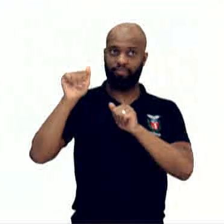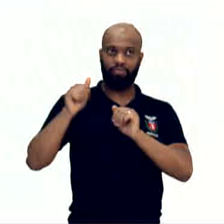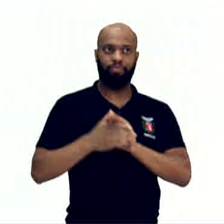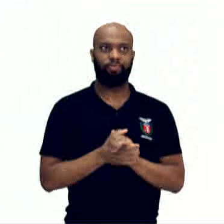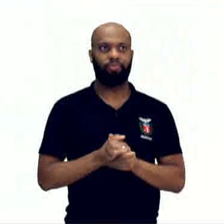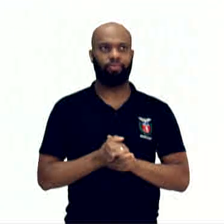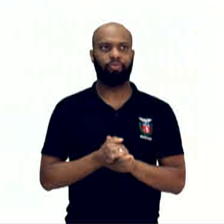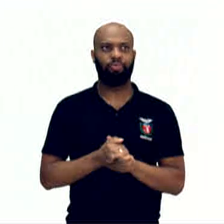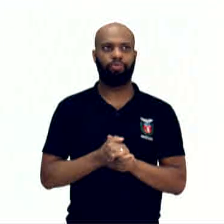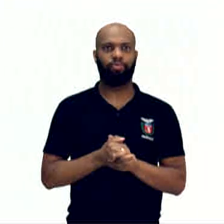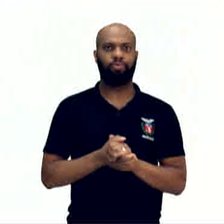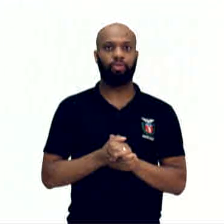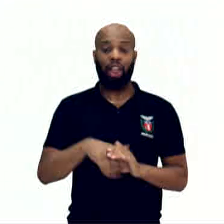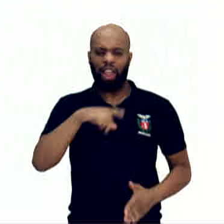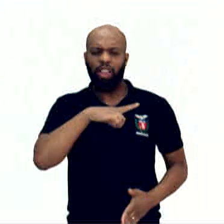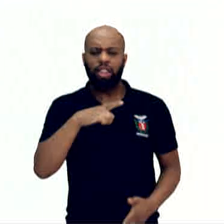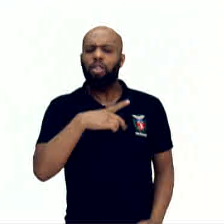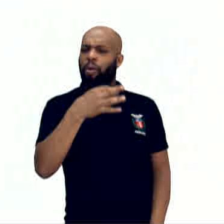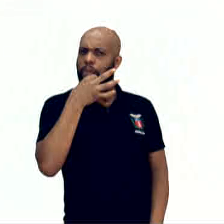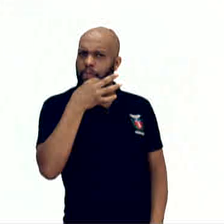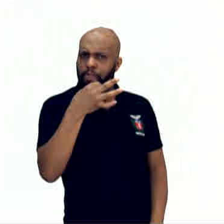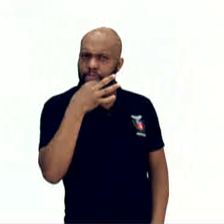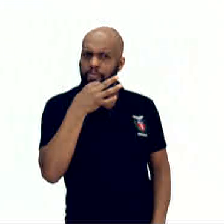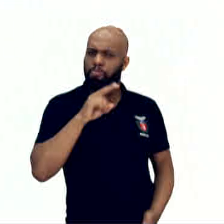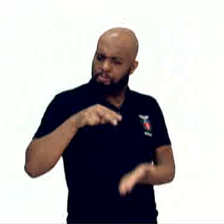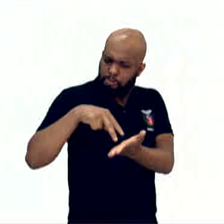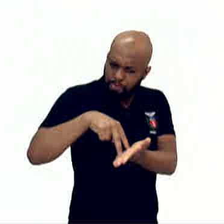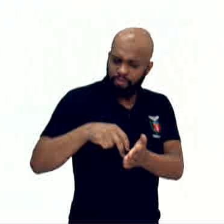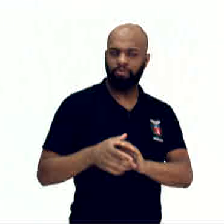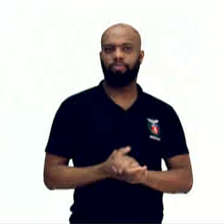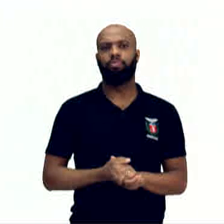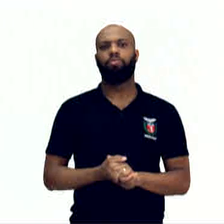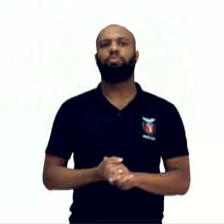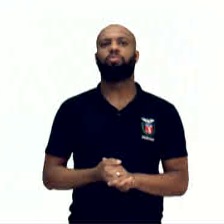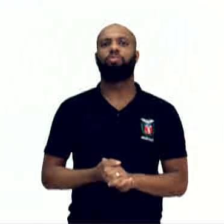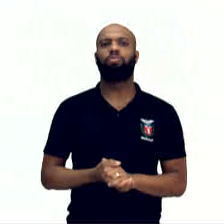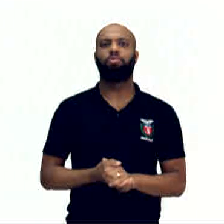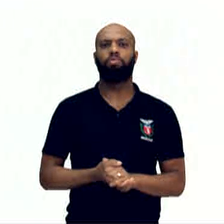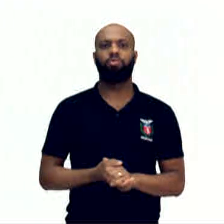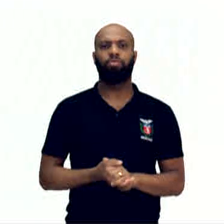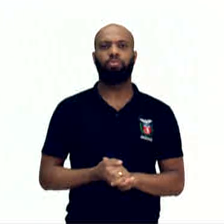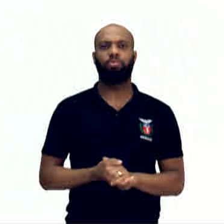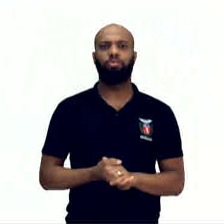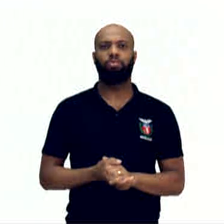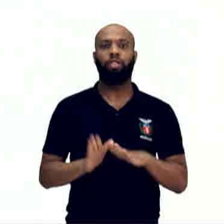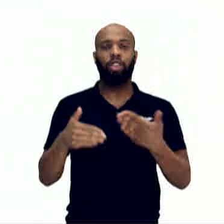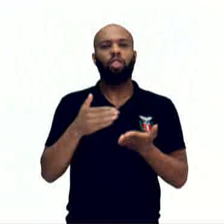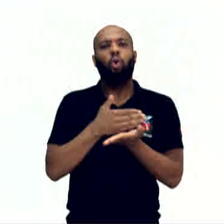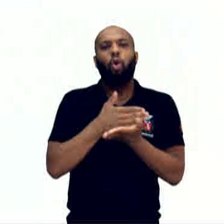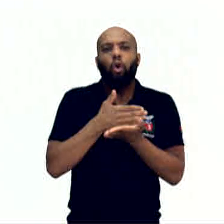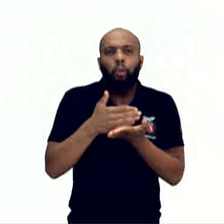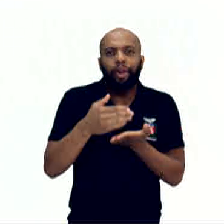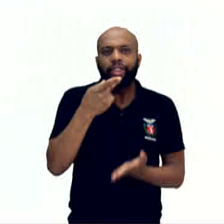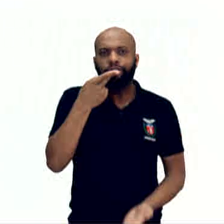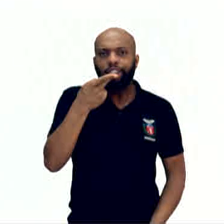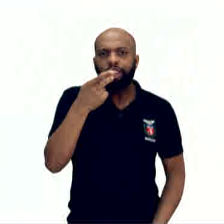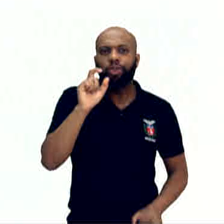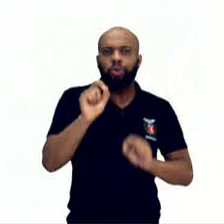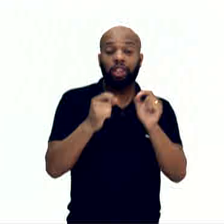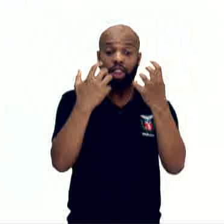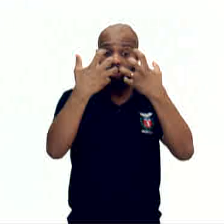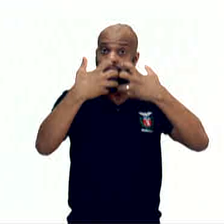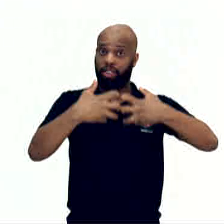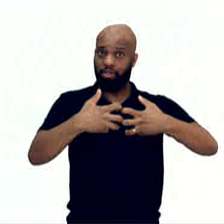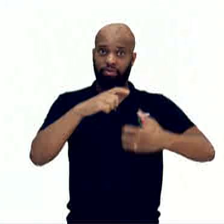sustenta, ele segura uma ideia, que los argentinos hablamos mal el castellano, Então ele começa já trazendo uma